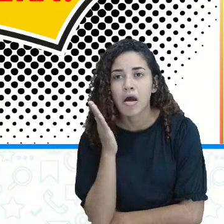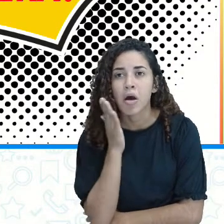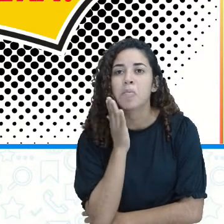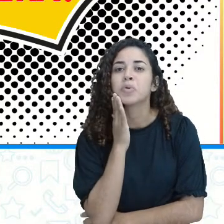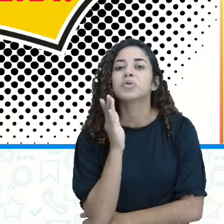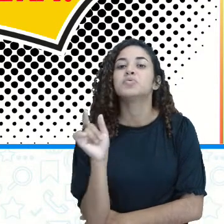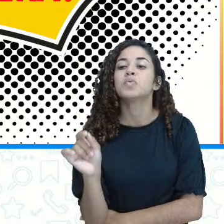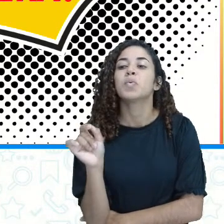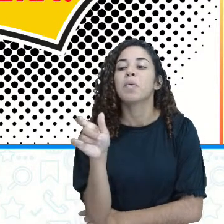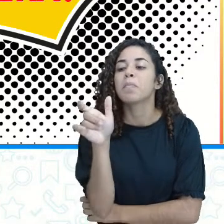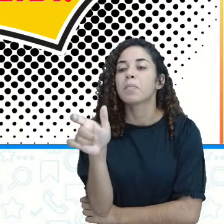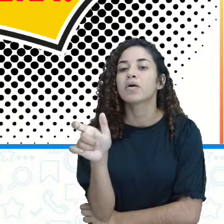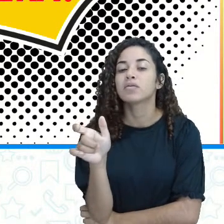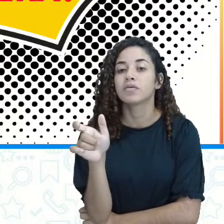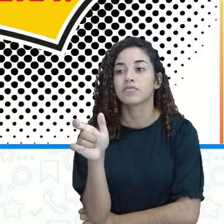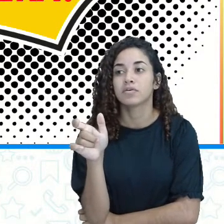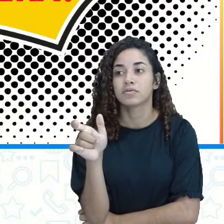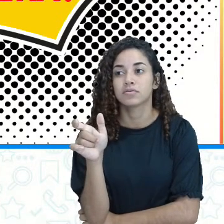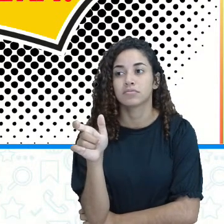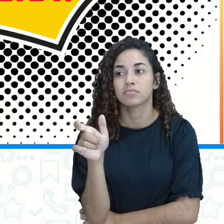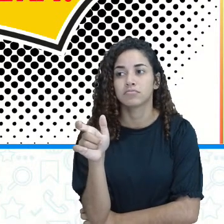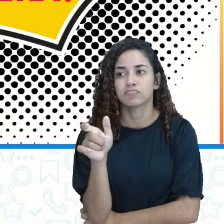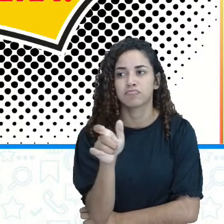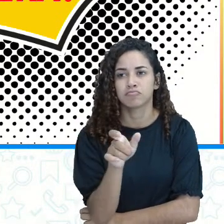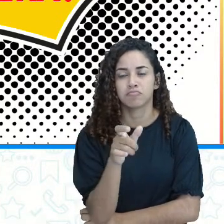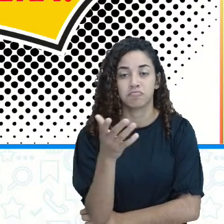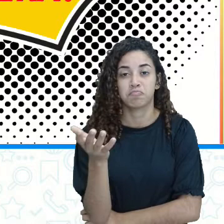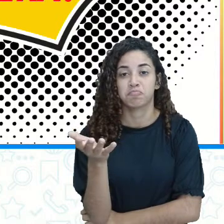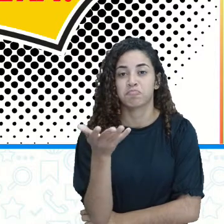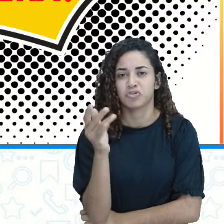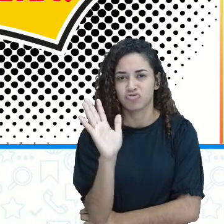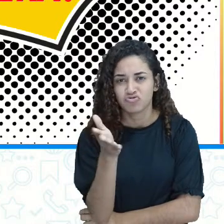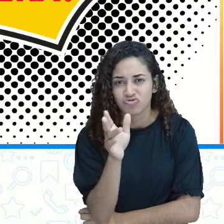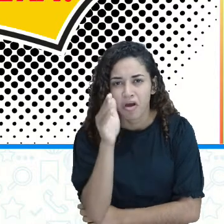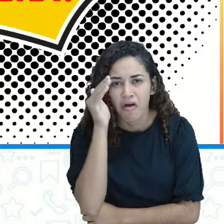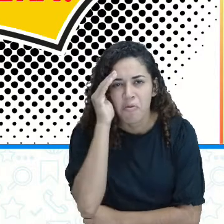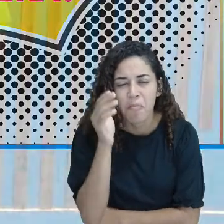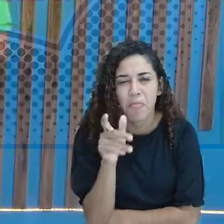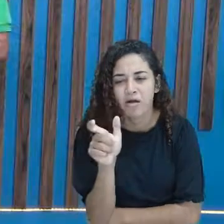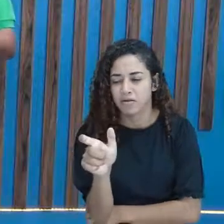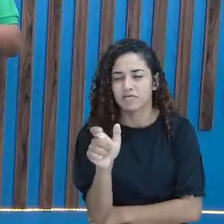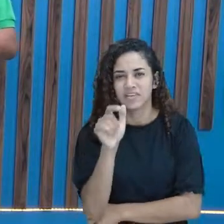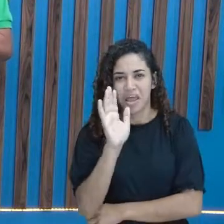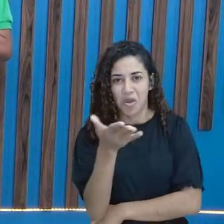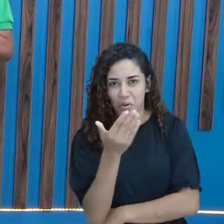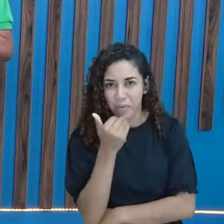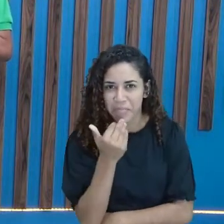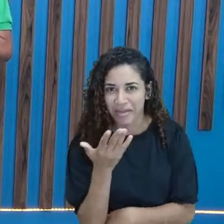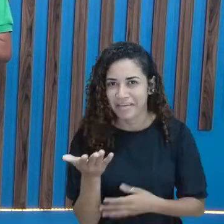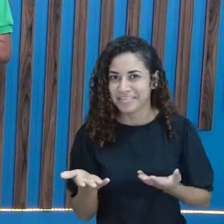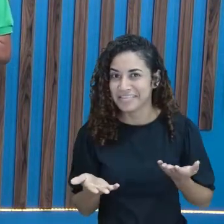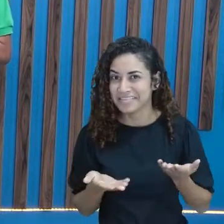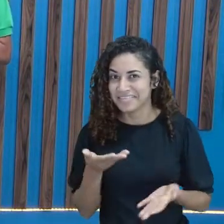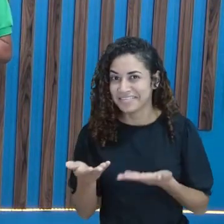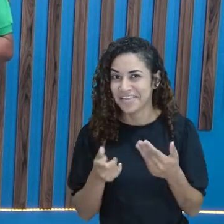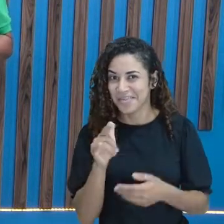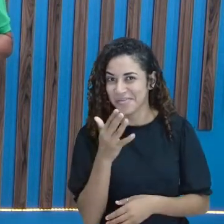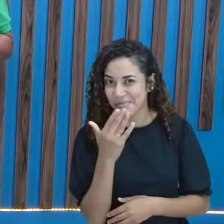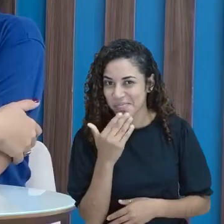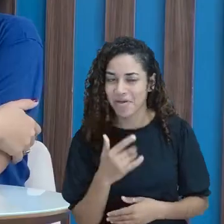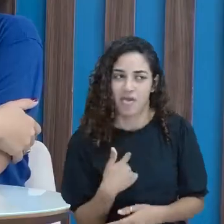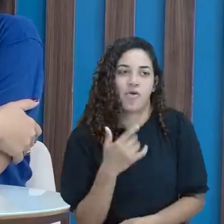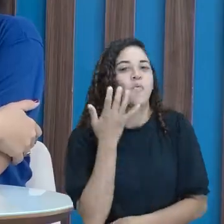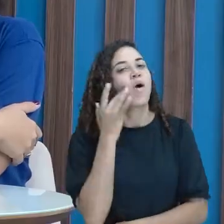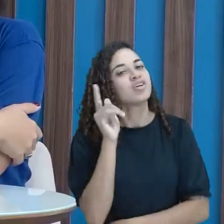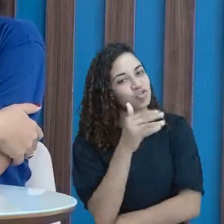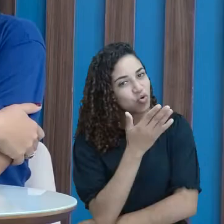quinosfera? Já ouviu esta palavra? Será que é de comer, professora Verônica? A senhora se animou. Eu acho que é